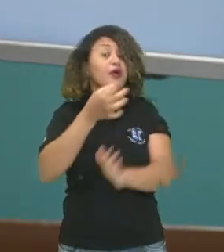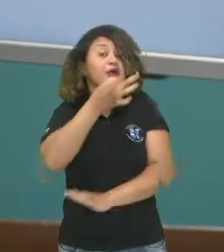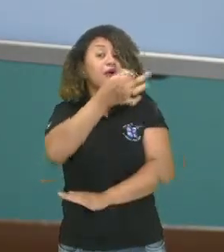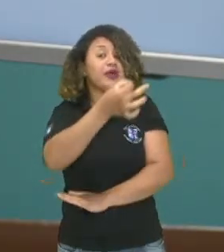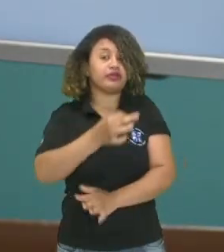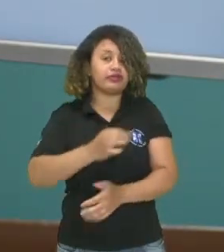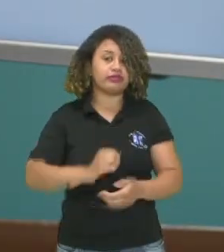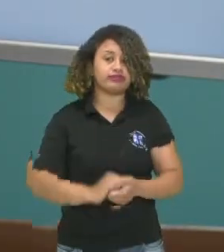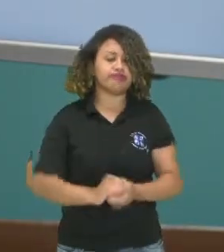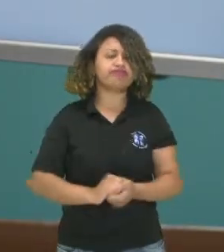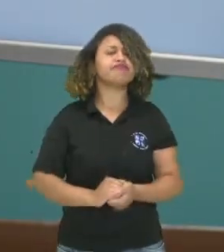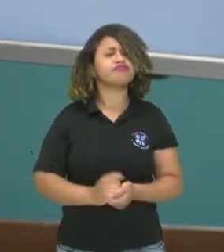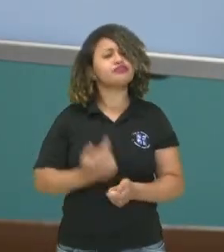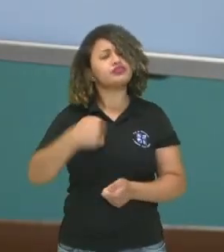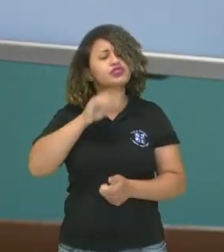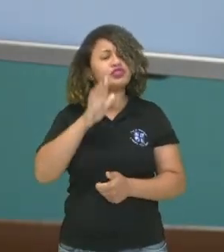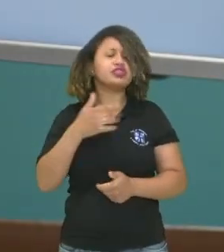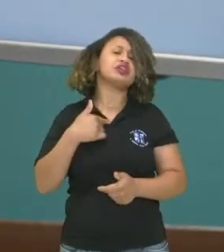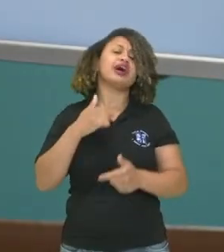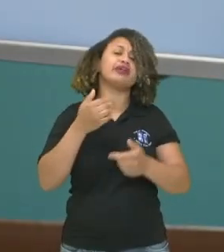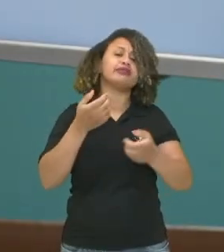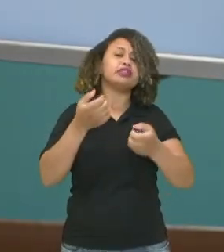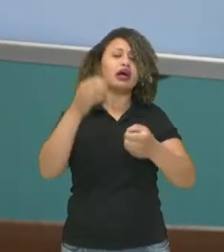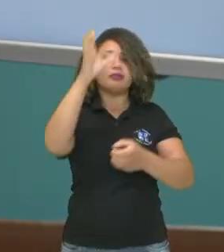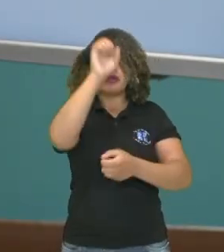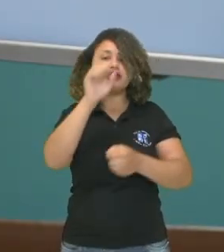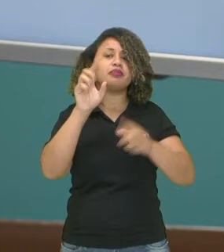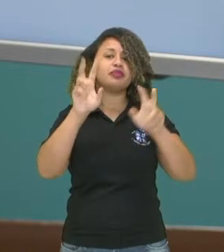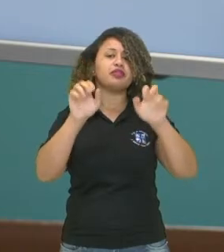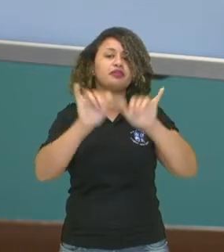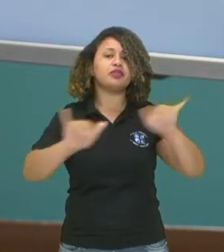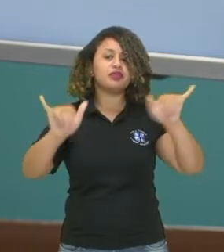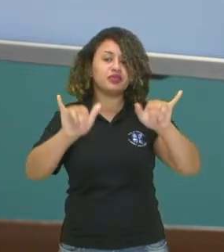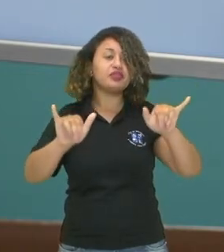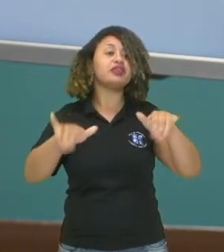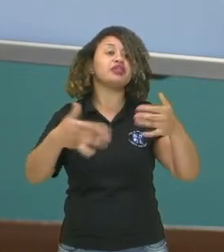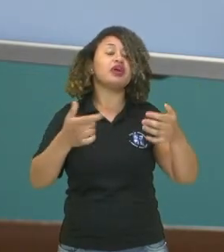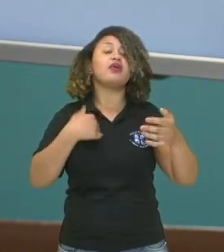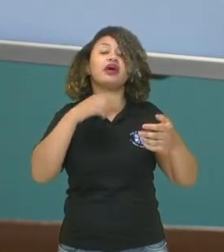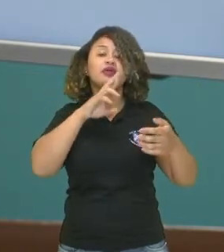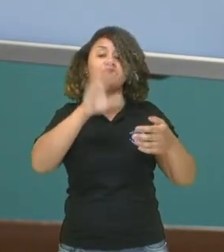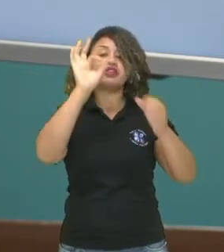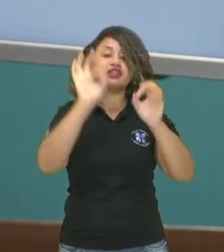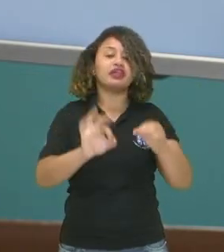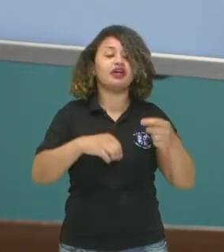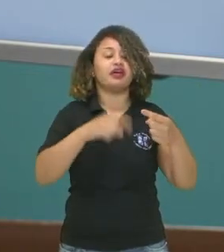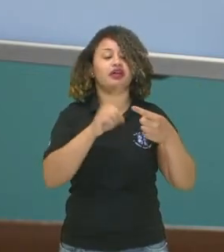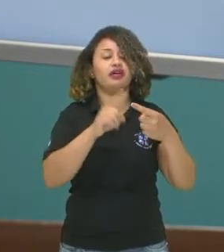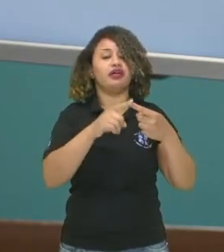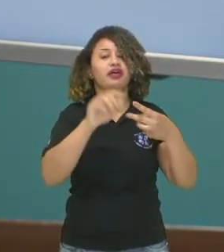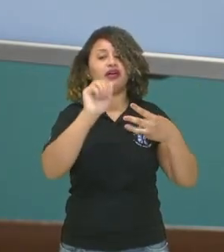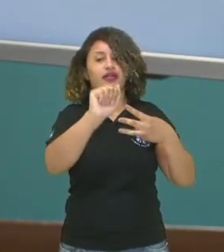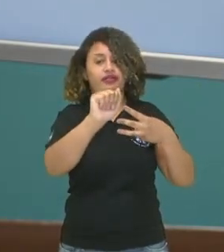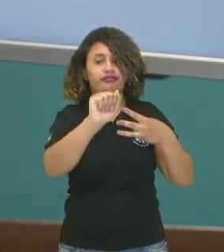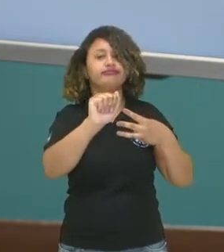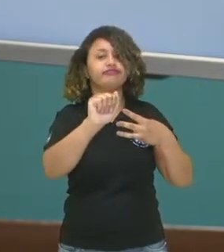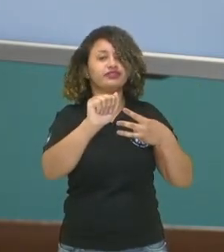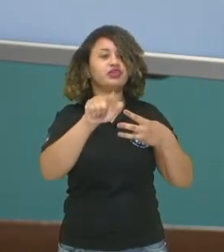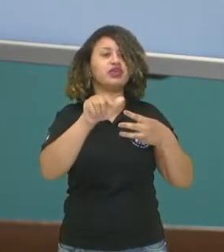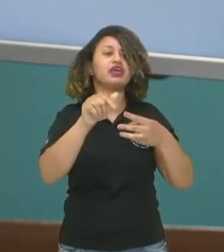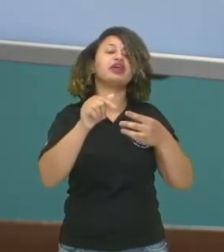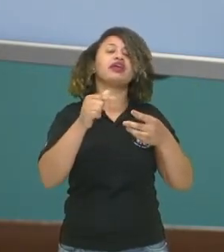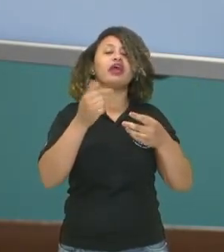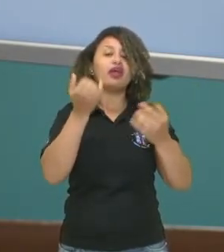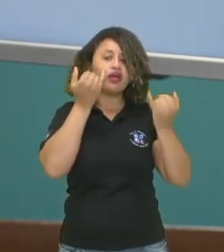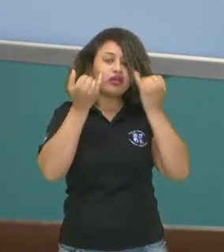notícia, verificamos ela, né? Então, nós temos aqui a resposta A. A finalidade desse texto, dessa notícia, é informar